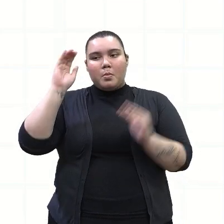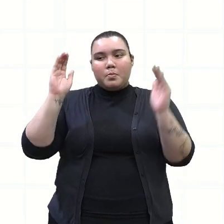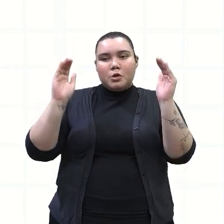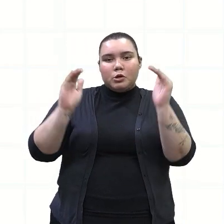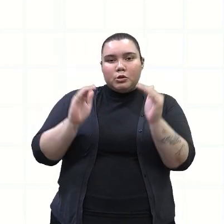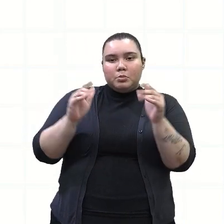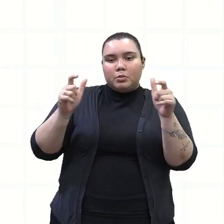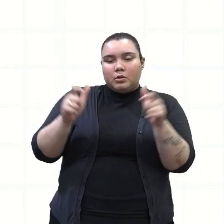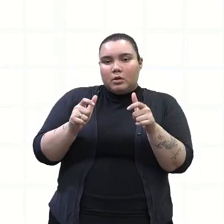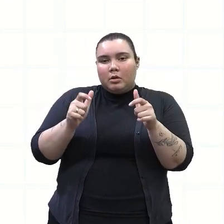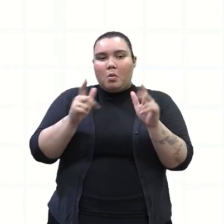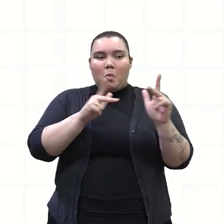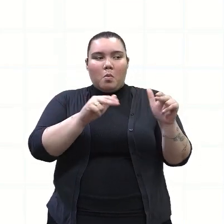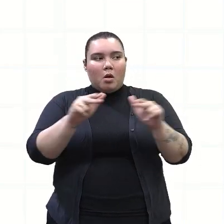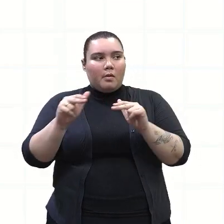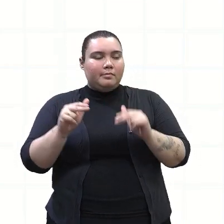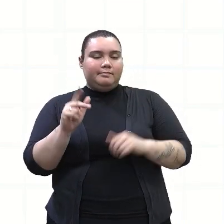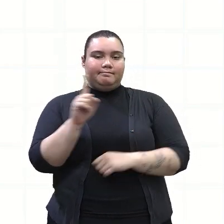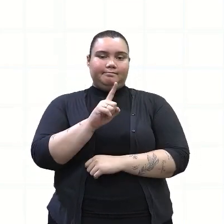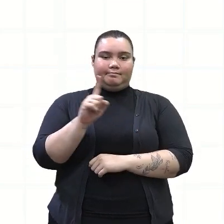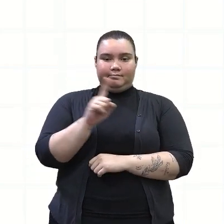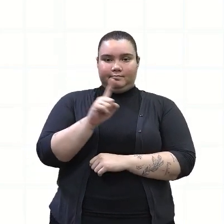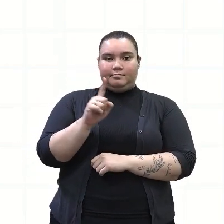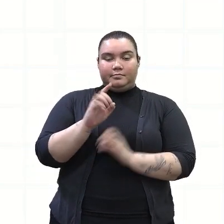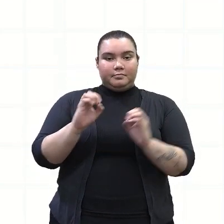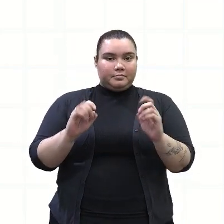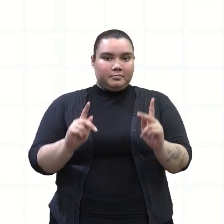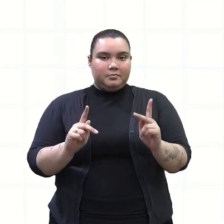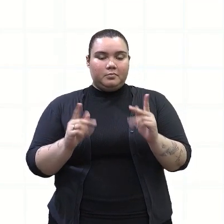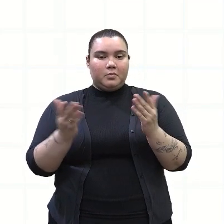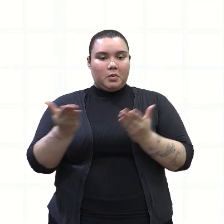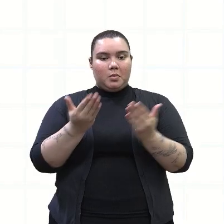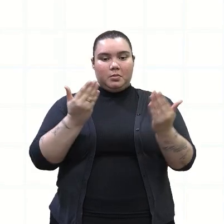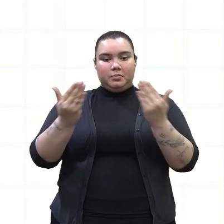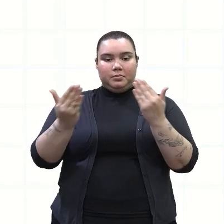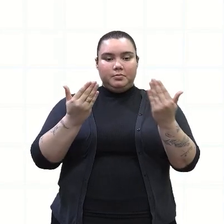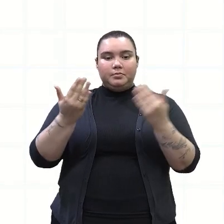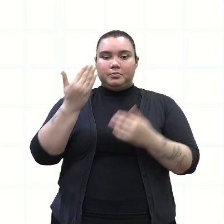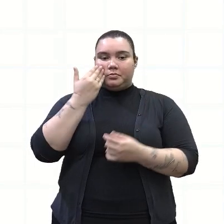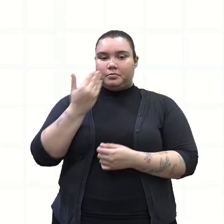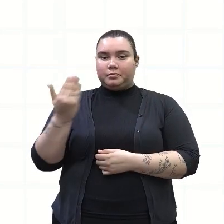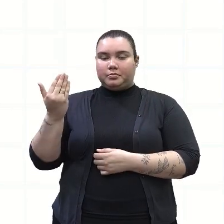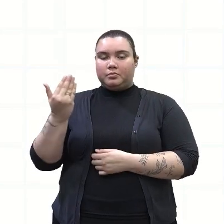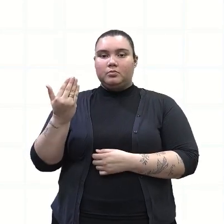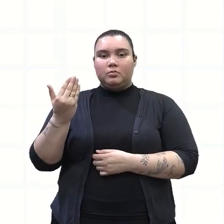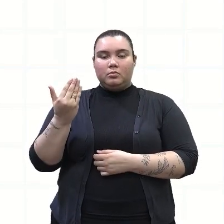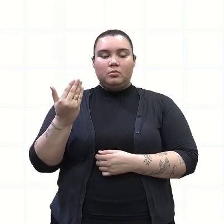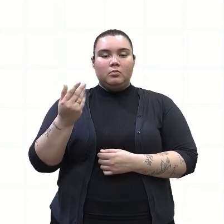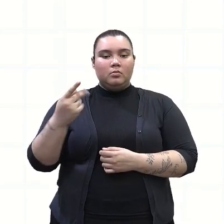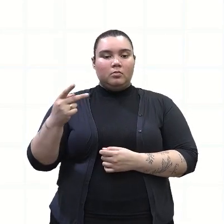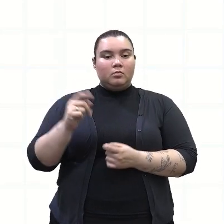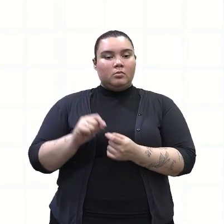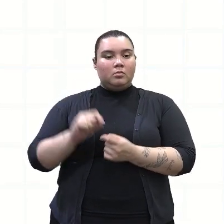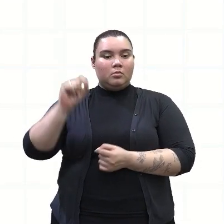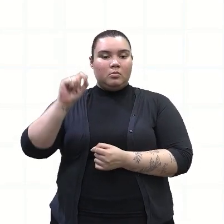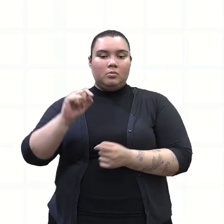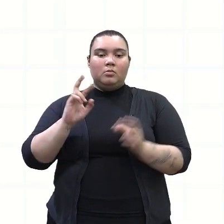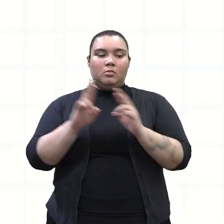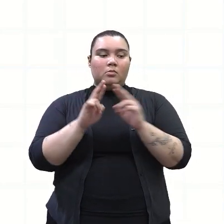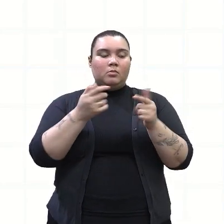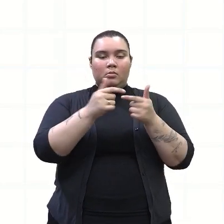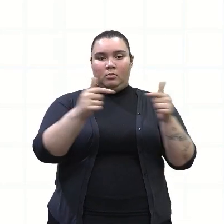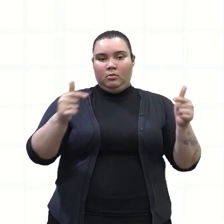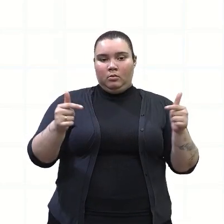da média dos outros, ok? Então, vamos ver um comparativo aqui da medida deles em relação aos